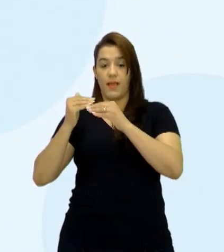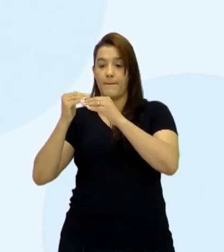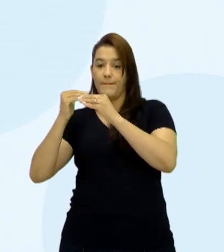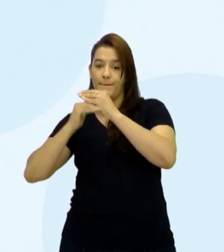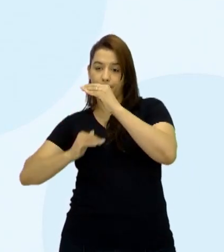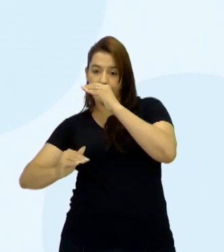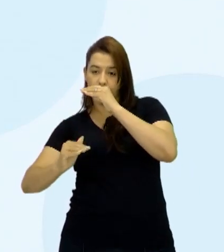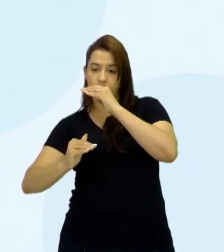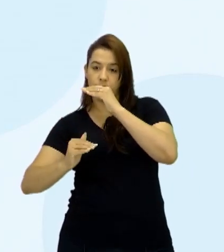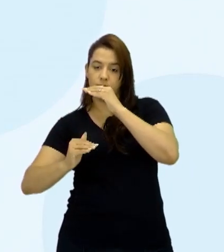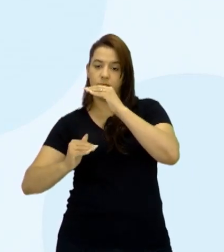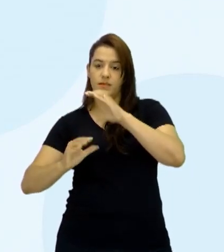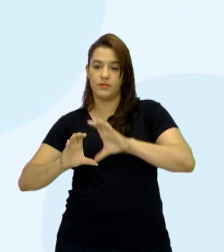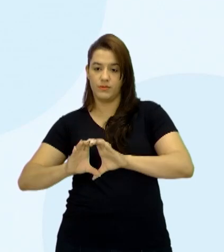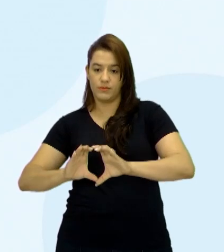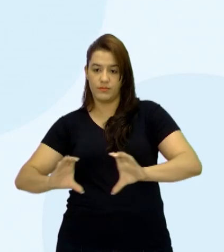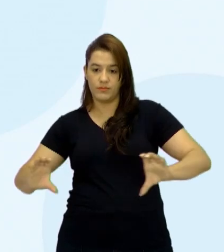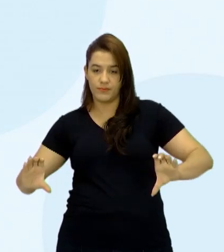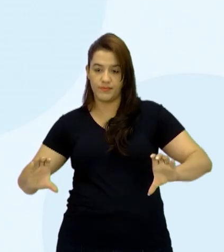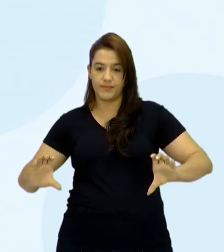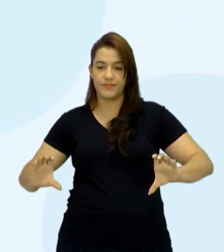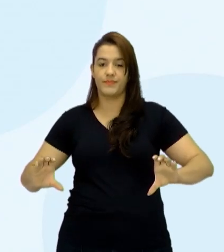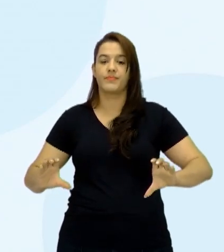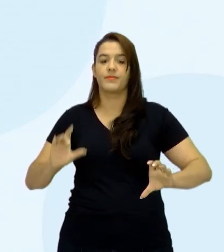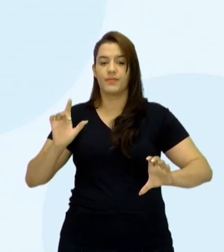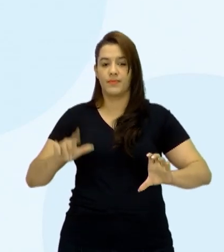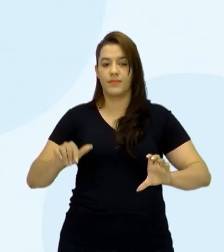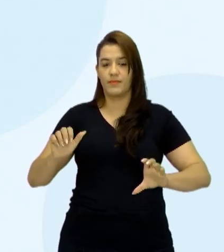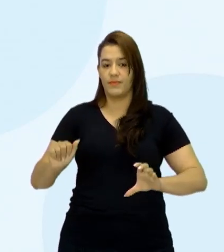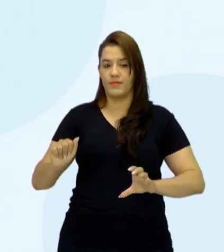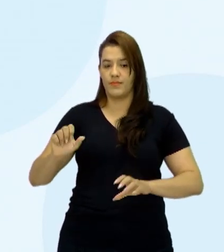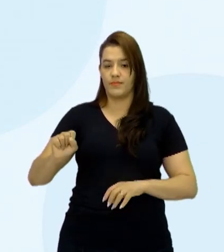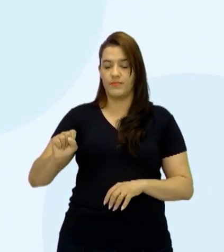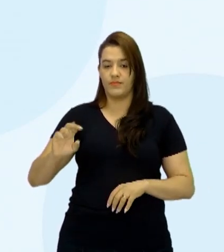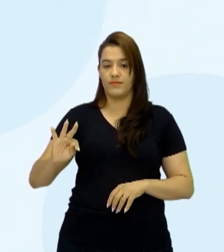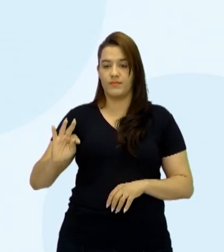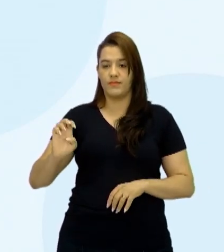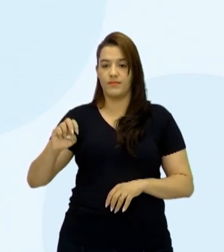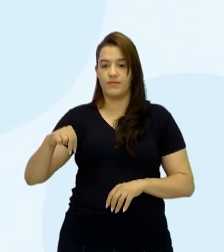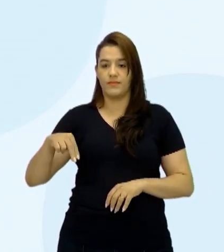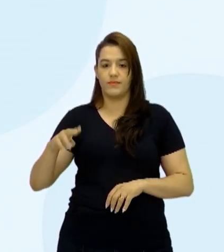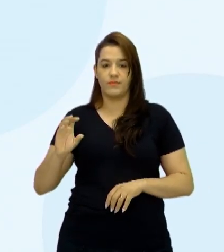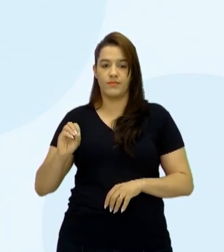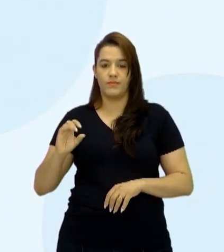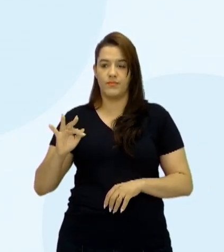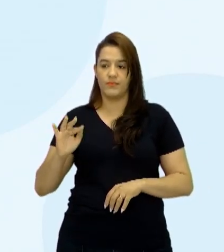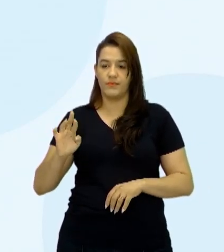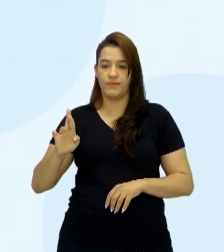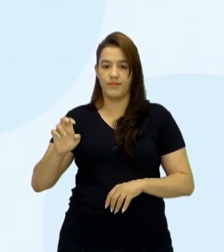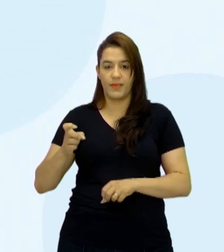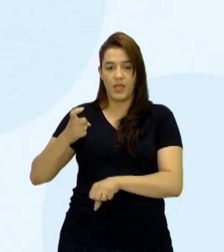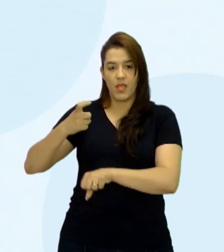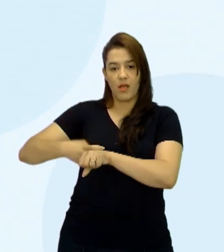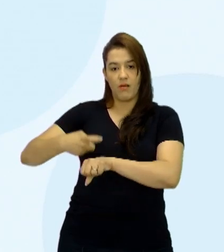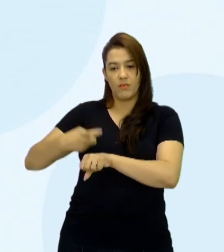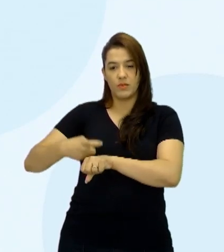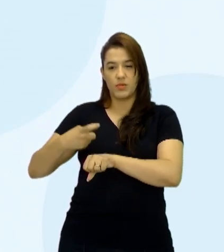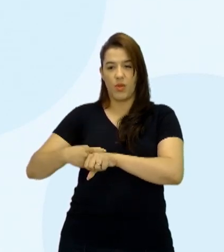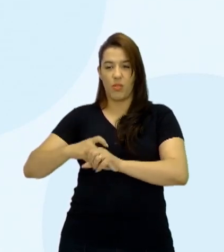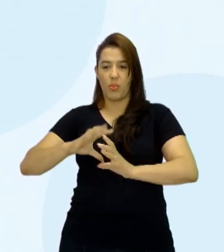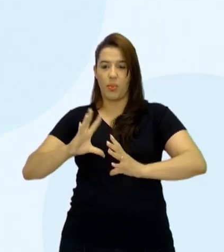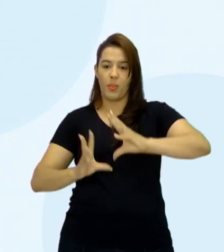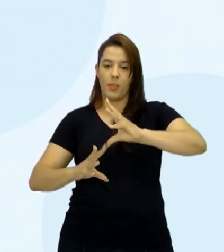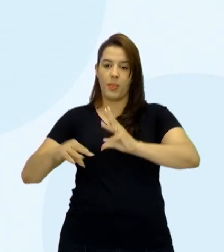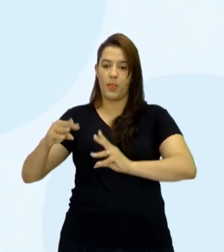astenosfera, né? Essa parte aí tem uma, digamos assim, tem uma composição de rochas derretidas,